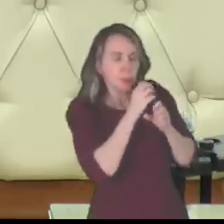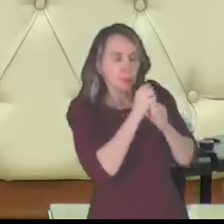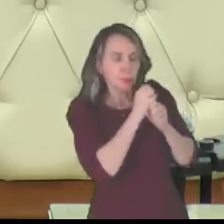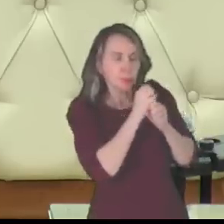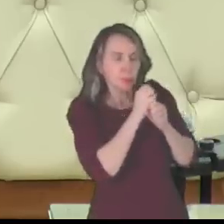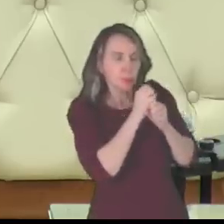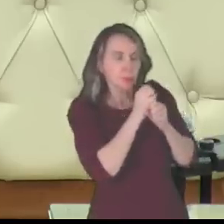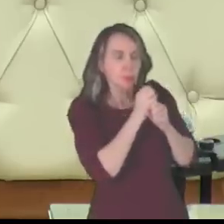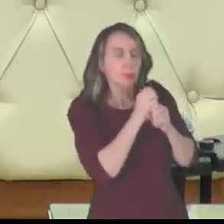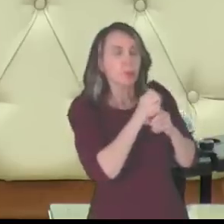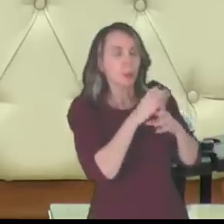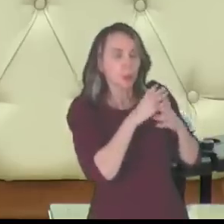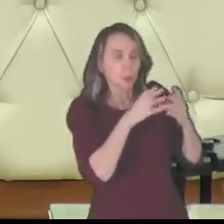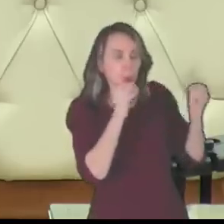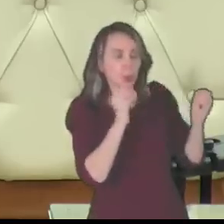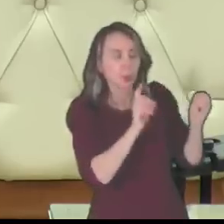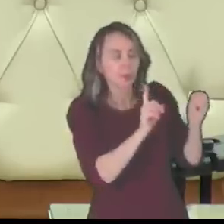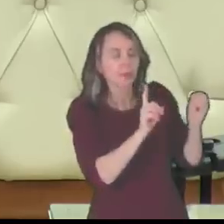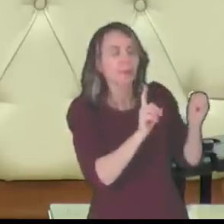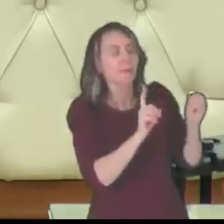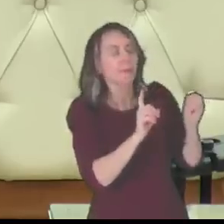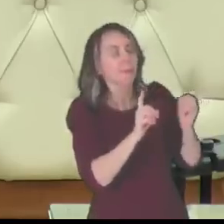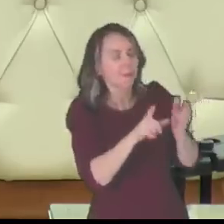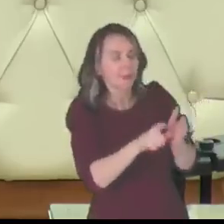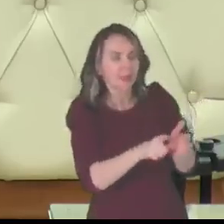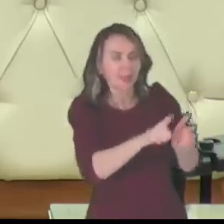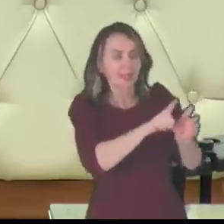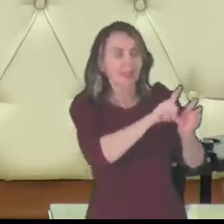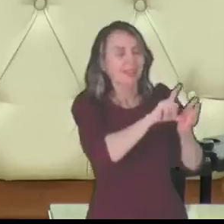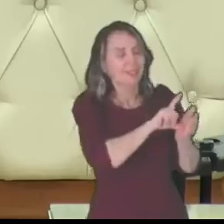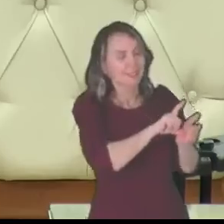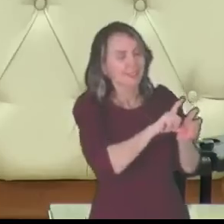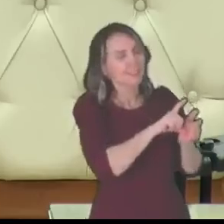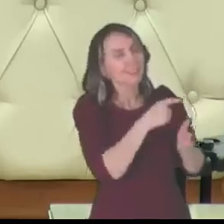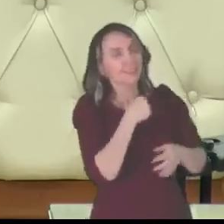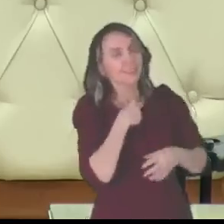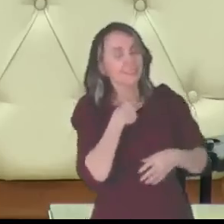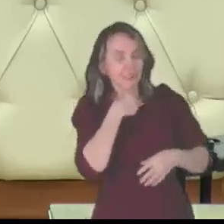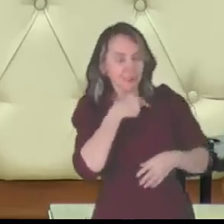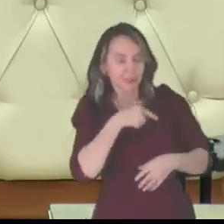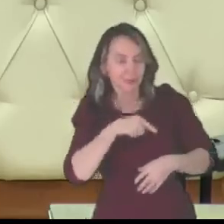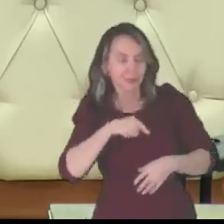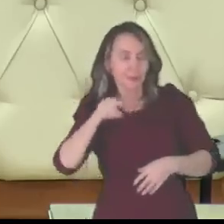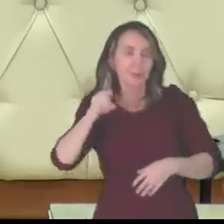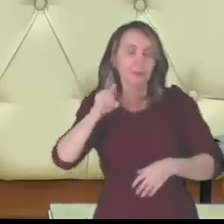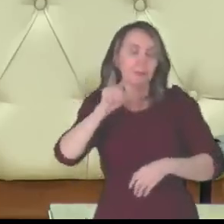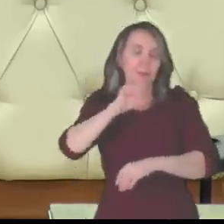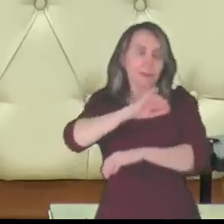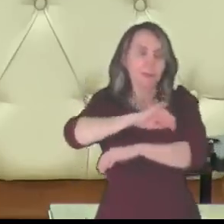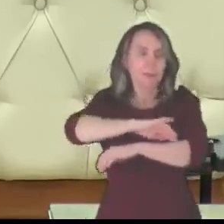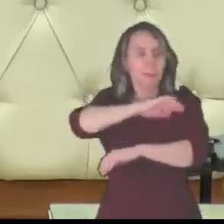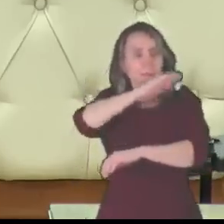antes que venha a brisa fresca da madrugada eu irei para o